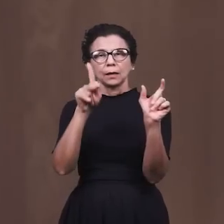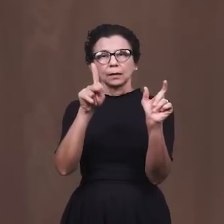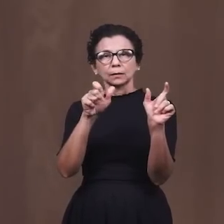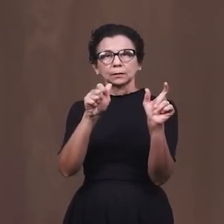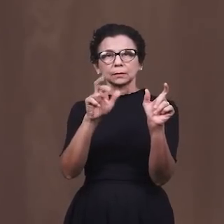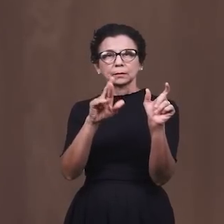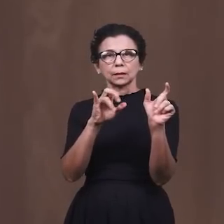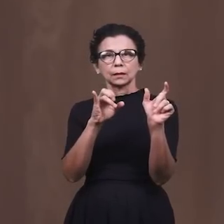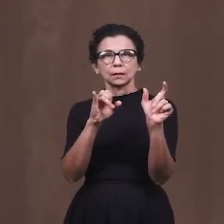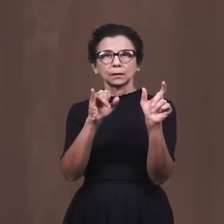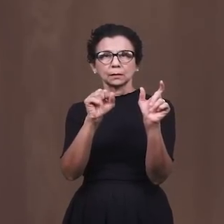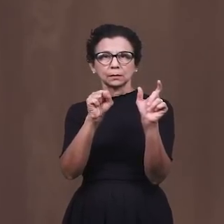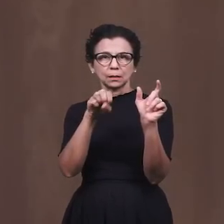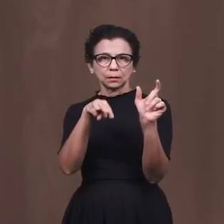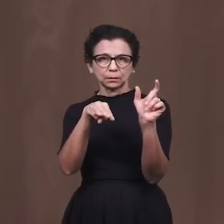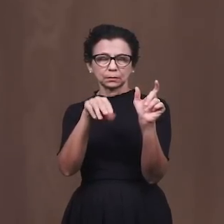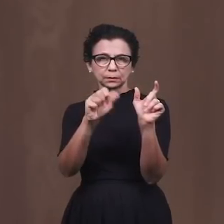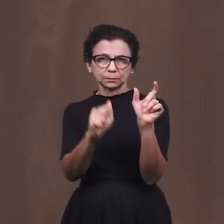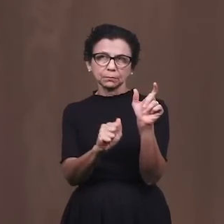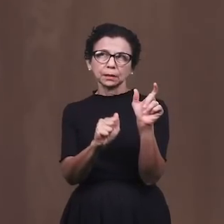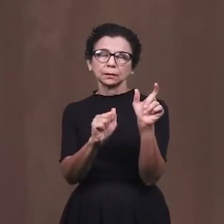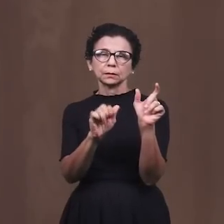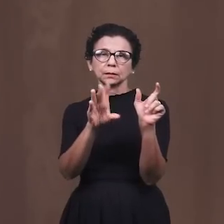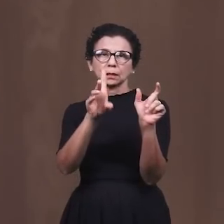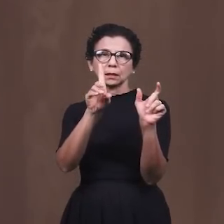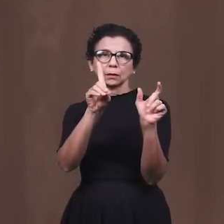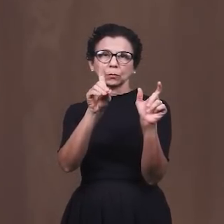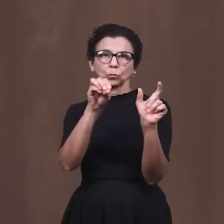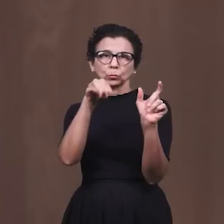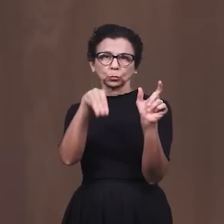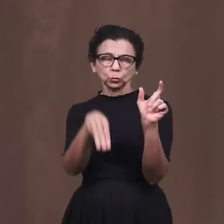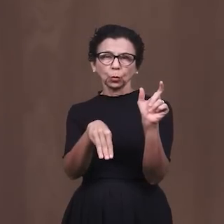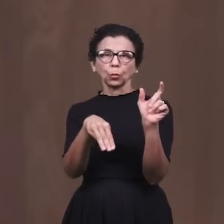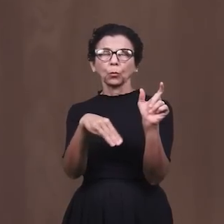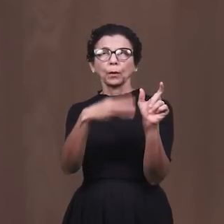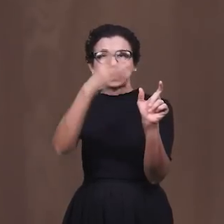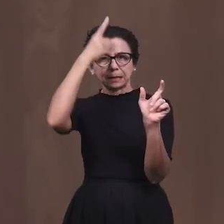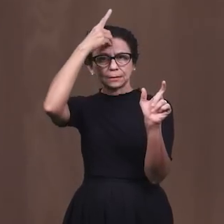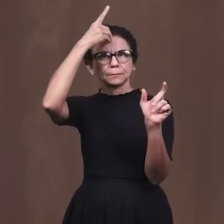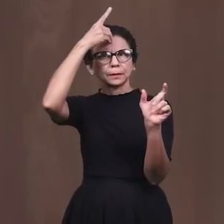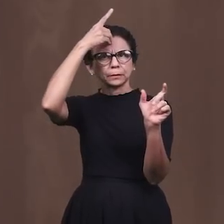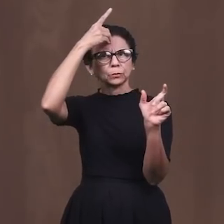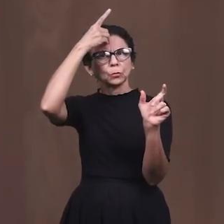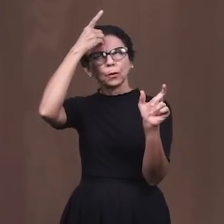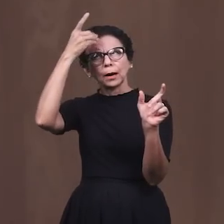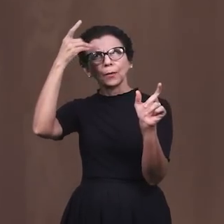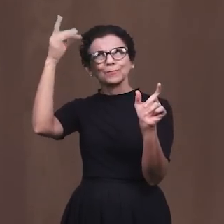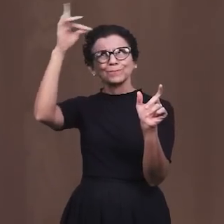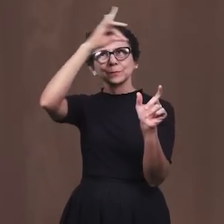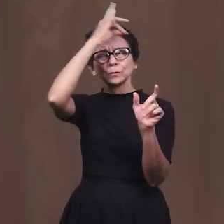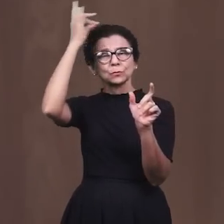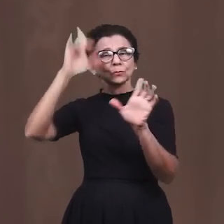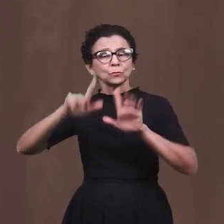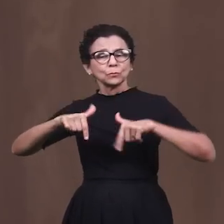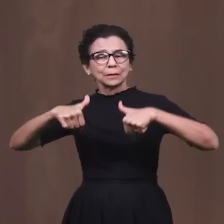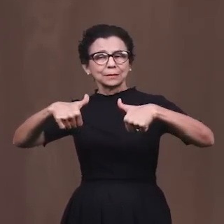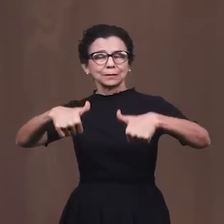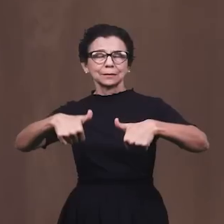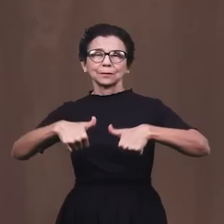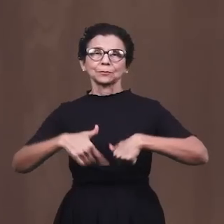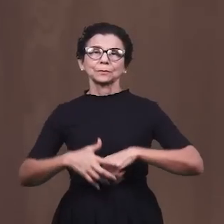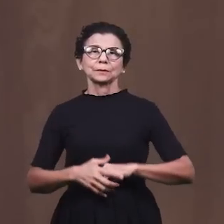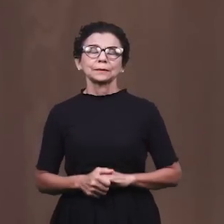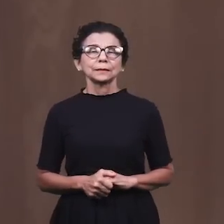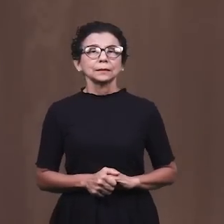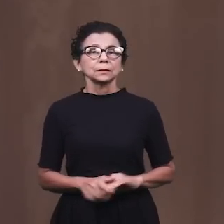carisma. Carisma é o dom no sentido de um dom espiritual, ou seja, é uma operação do Espírito